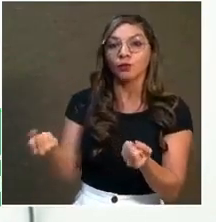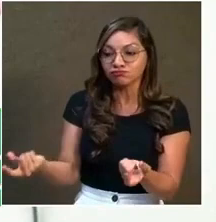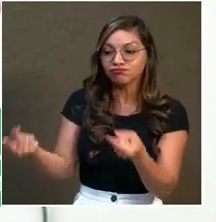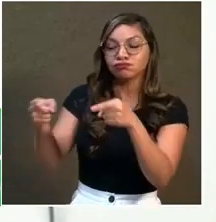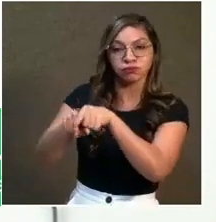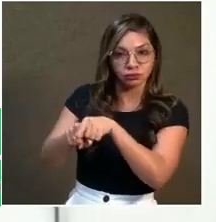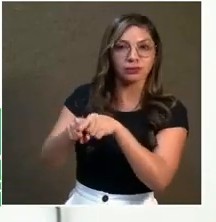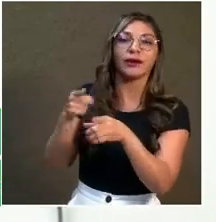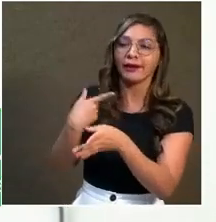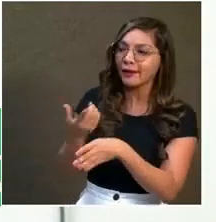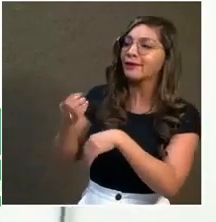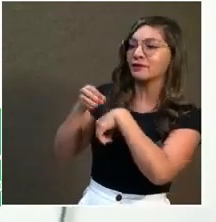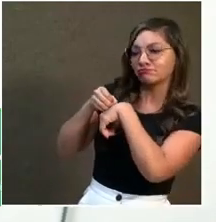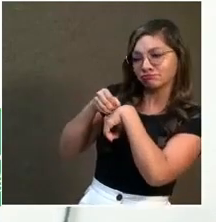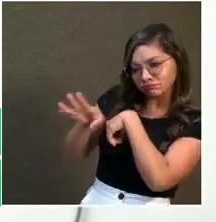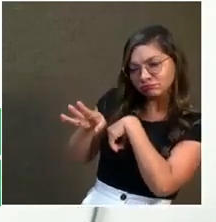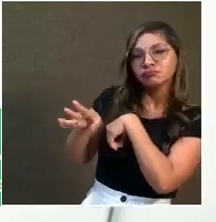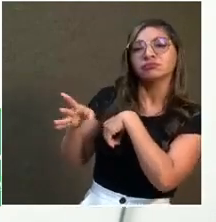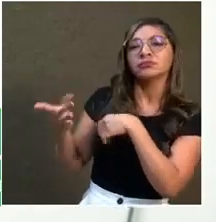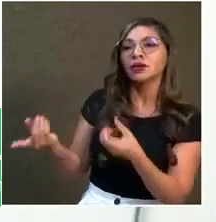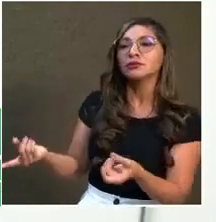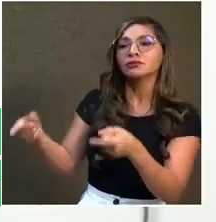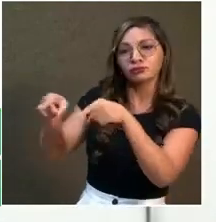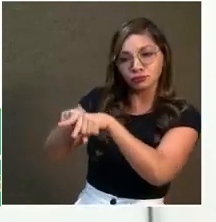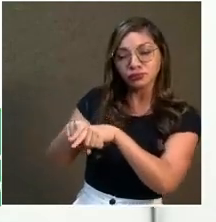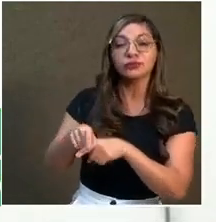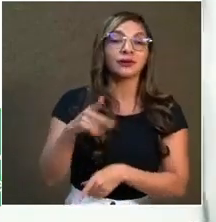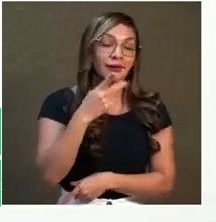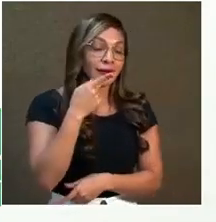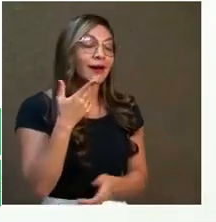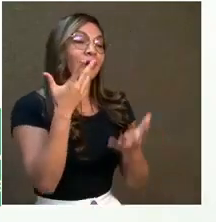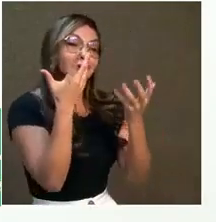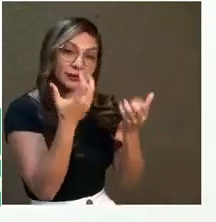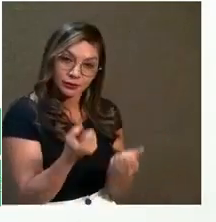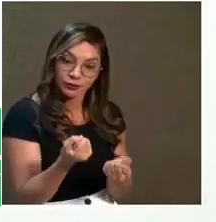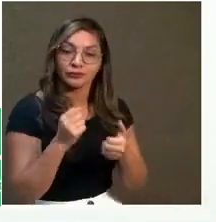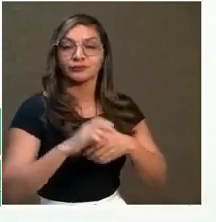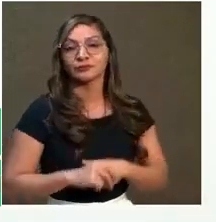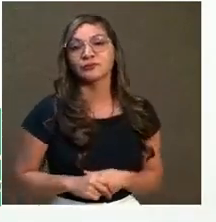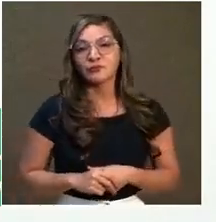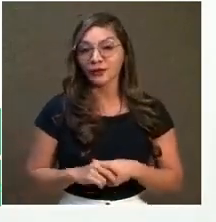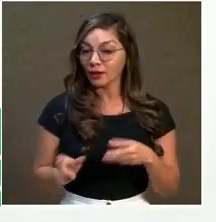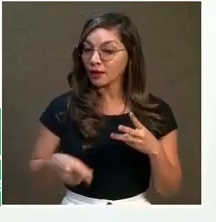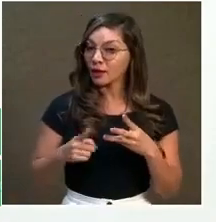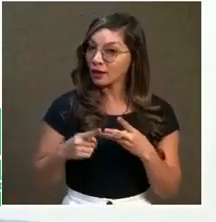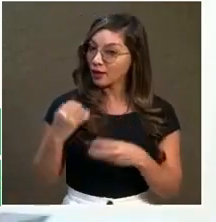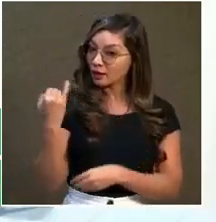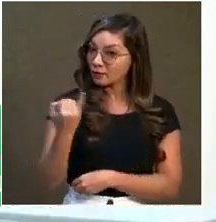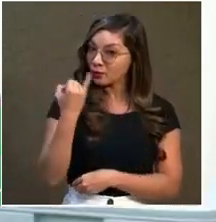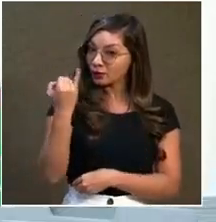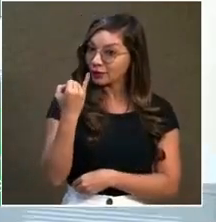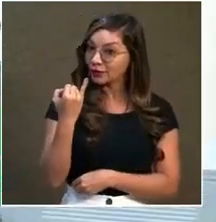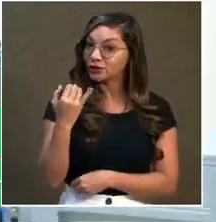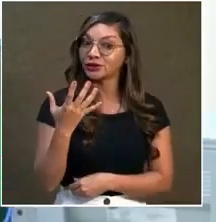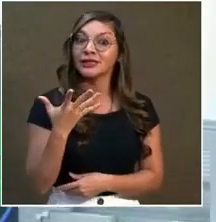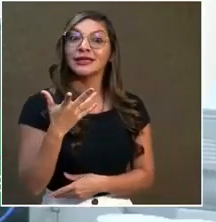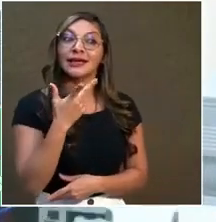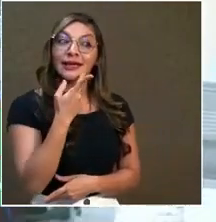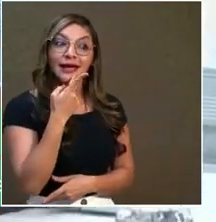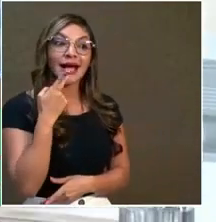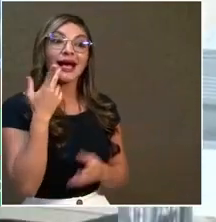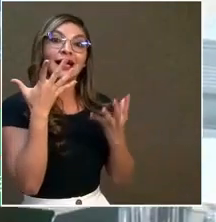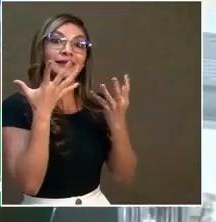ela sugeriu e ele aceitou. Há uma situação aqui que eu gostaria de deixar muito claro. Que teve uma aceitação